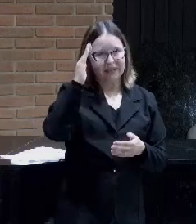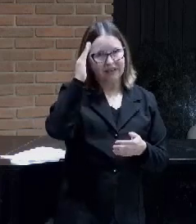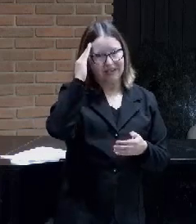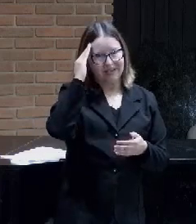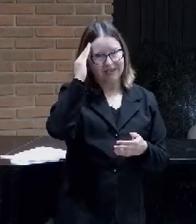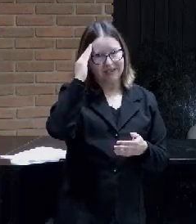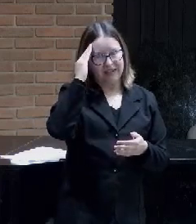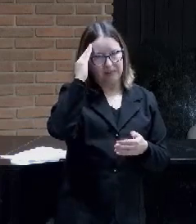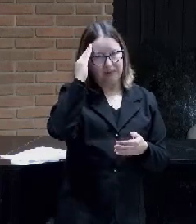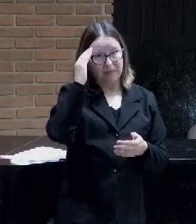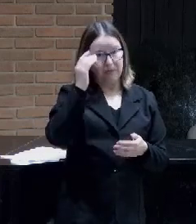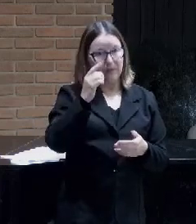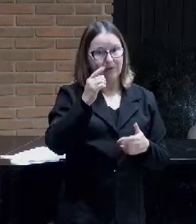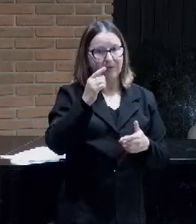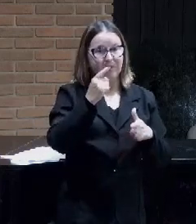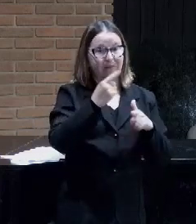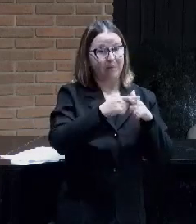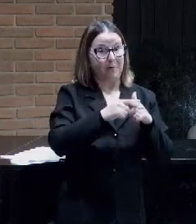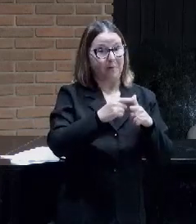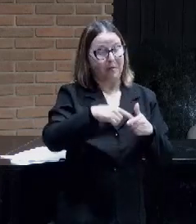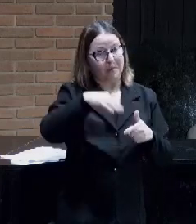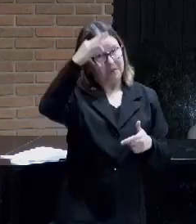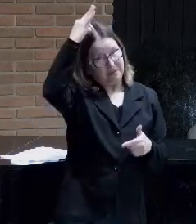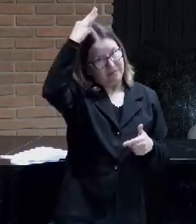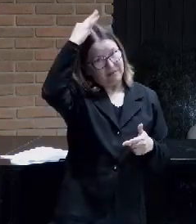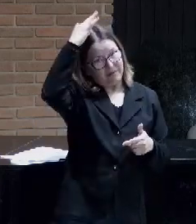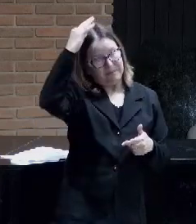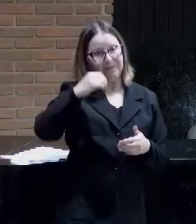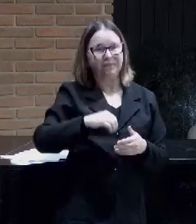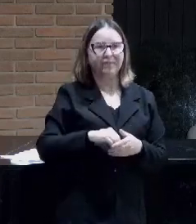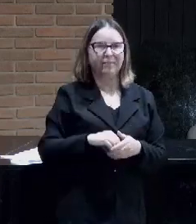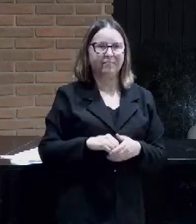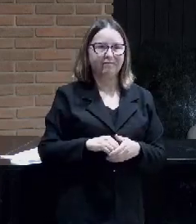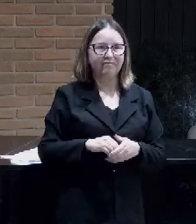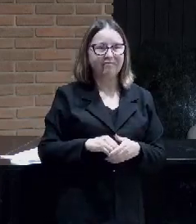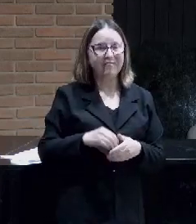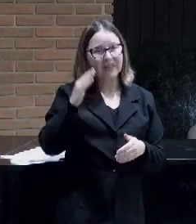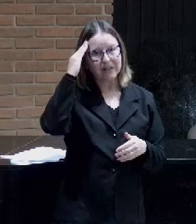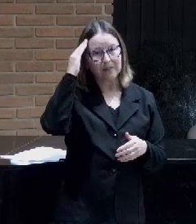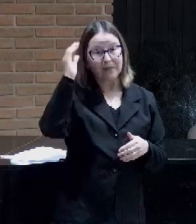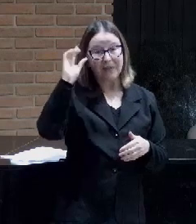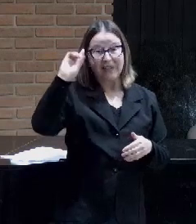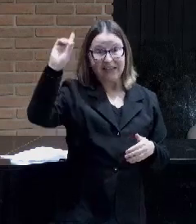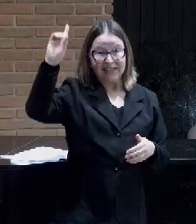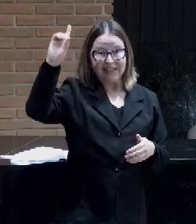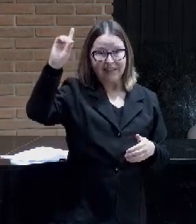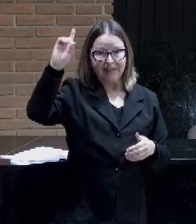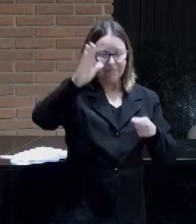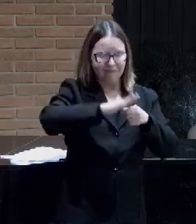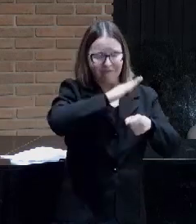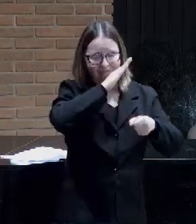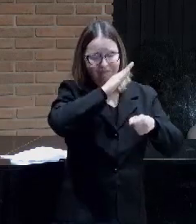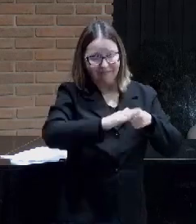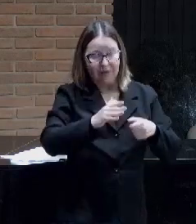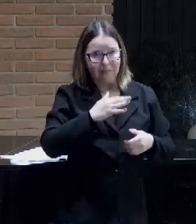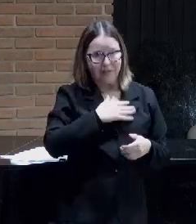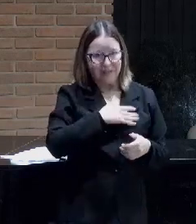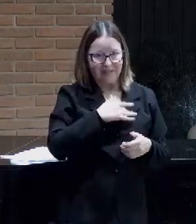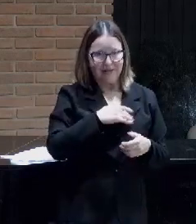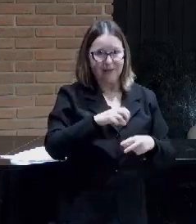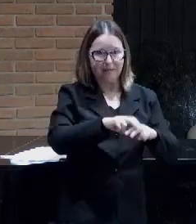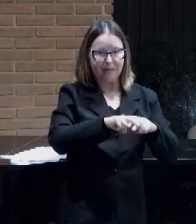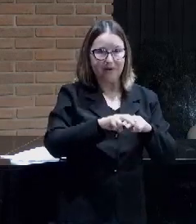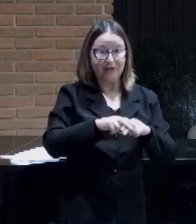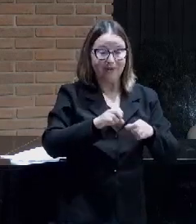quê? Mas Deus, sendo rico em misericórdia, por causa do grande amor com que nos amou, e estando